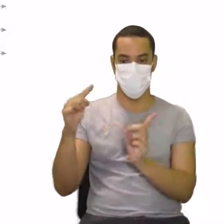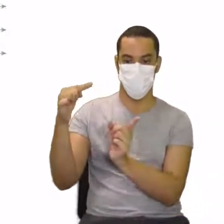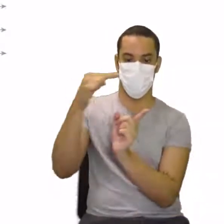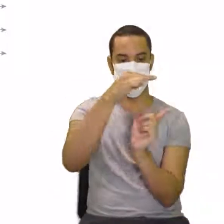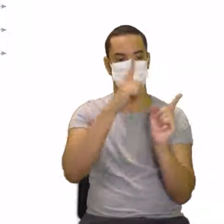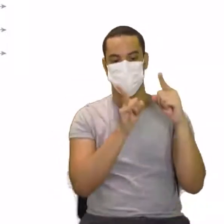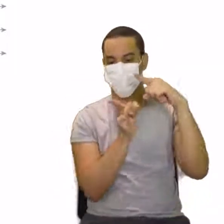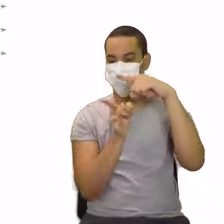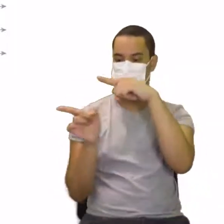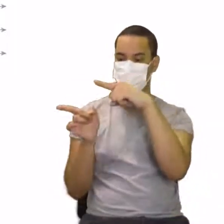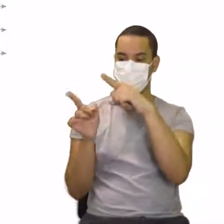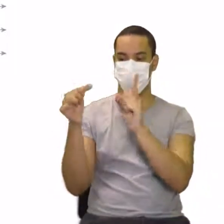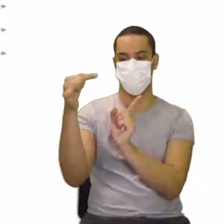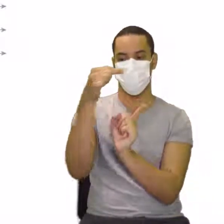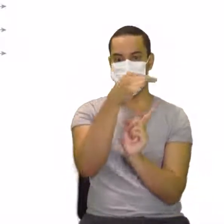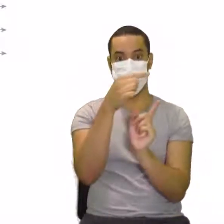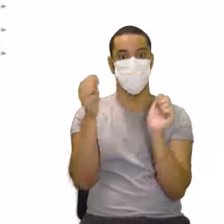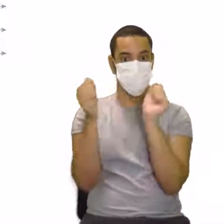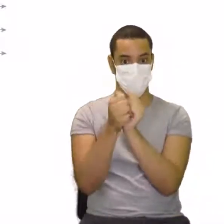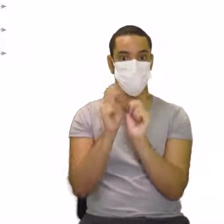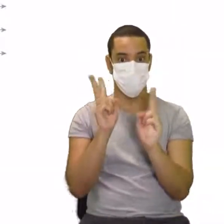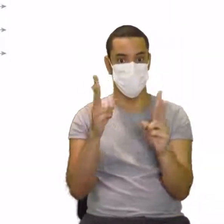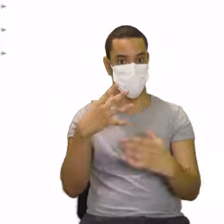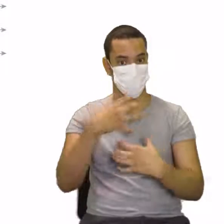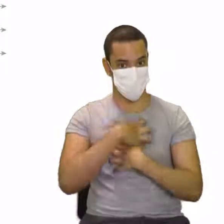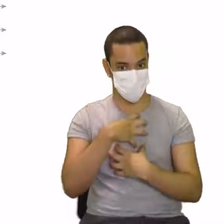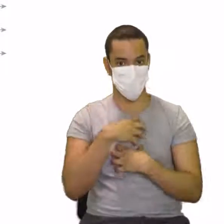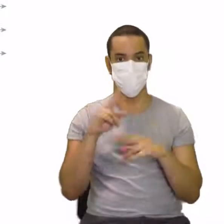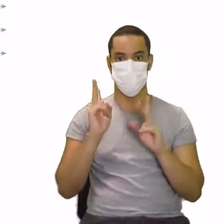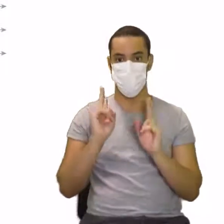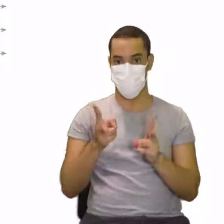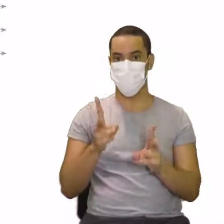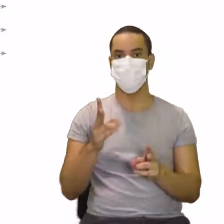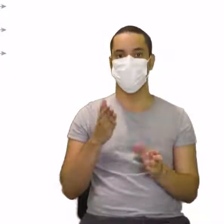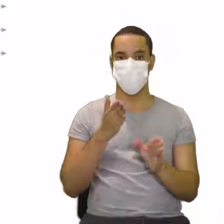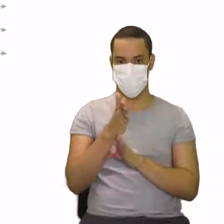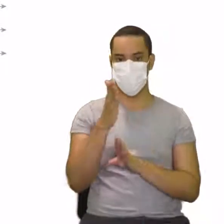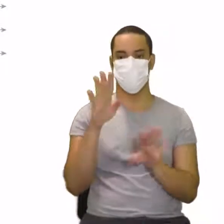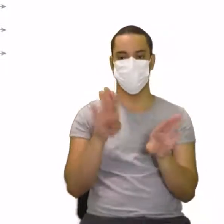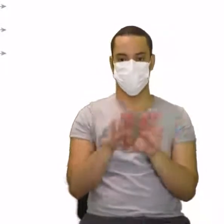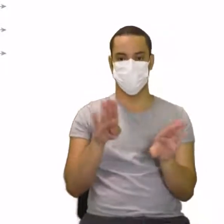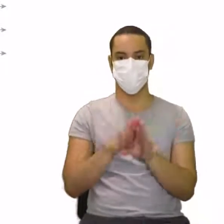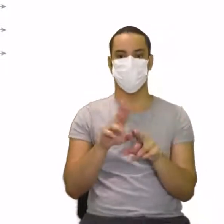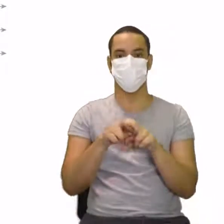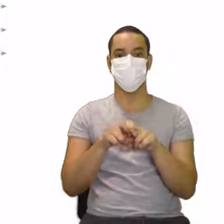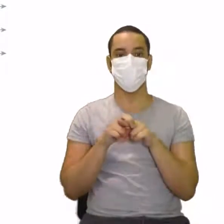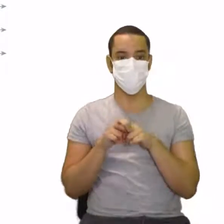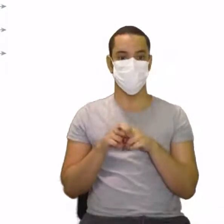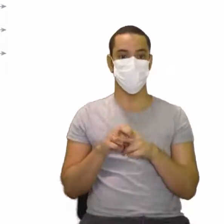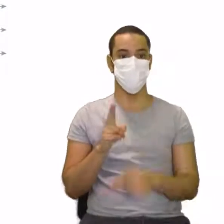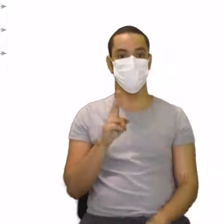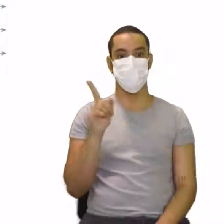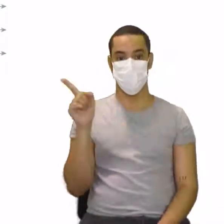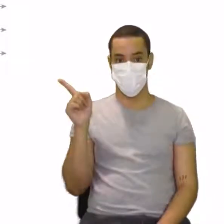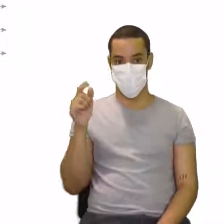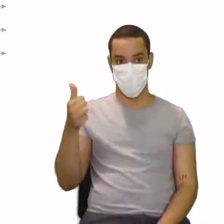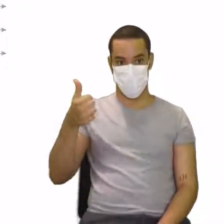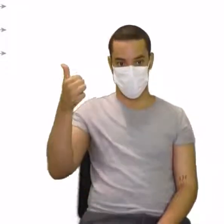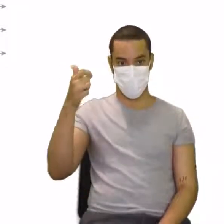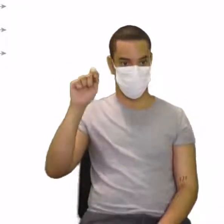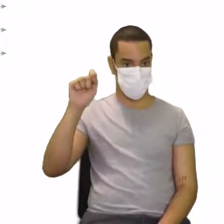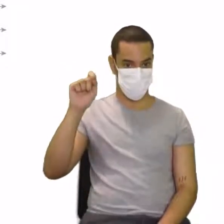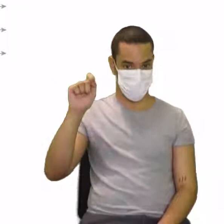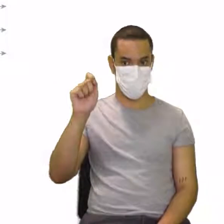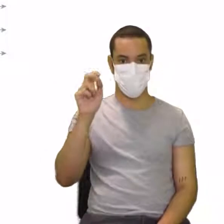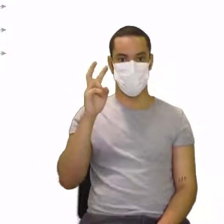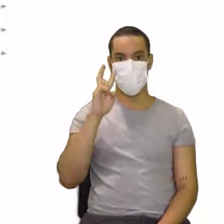mesma direção e mesmo sentido. Nesse caso aqui, quando está na mesma direção e no mesmo sentido, olha só, vocês podem